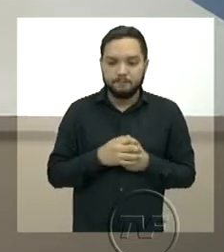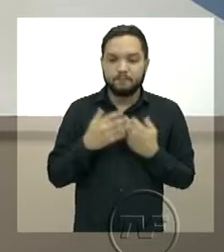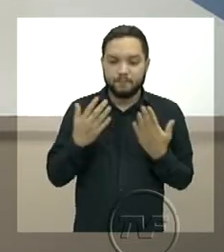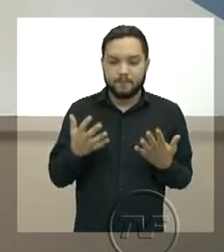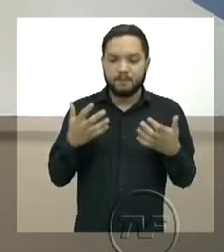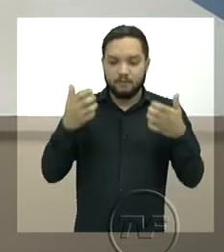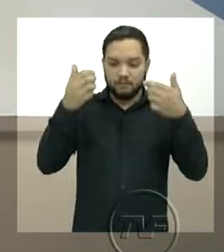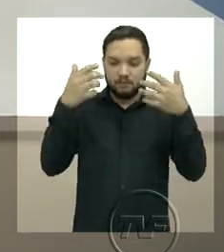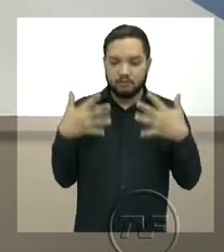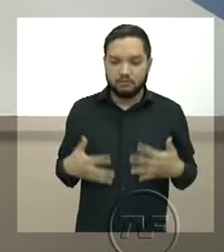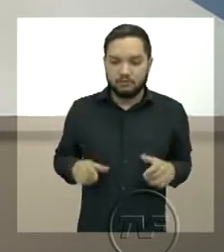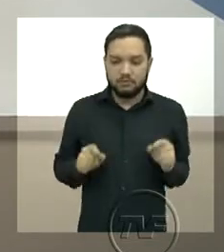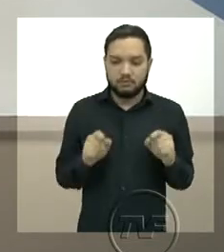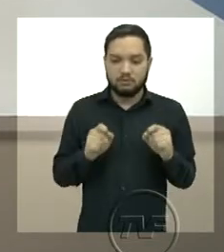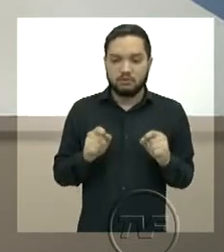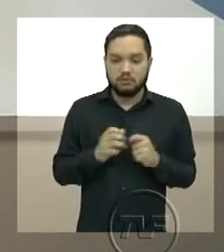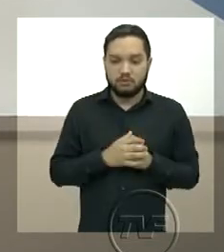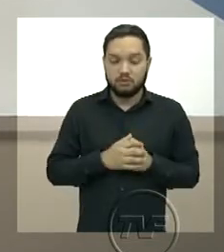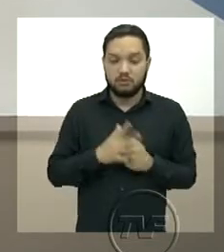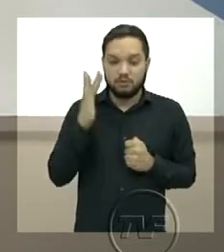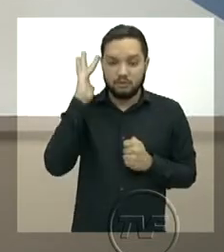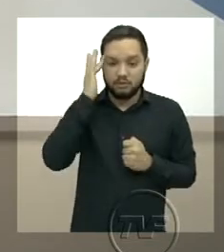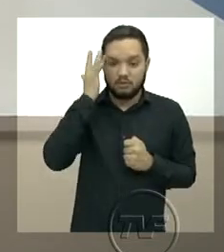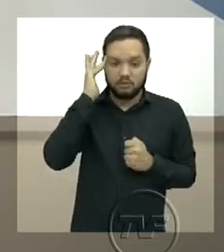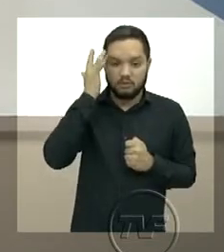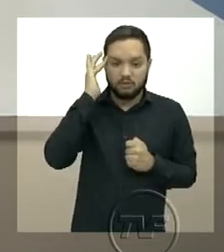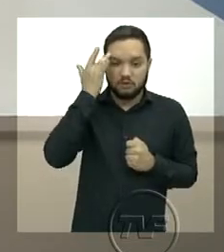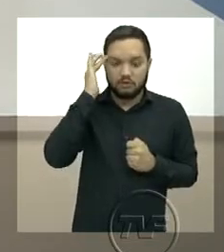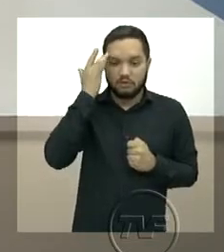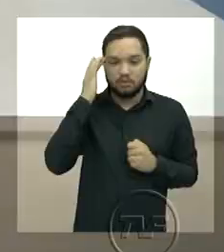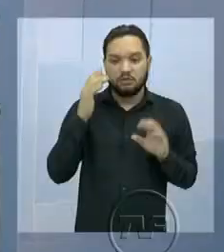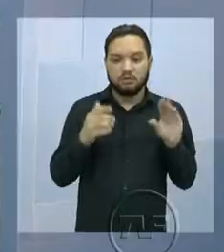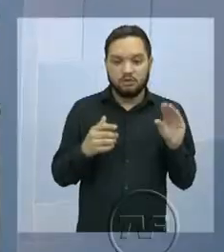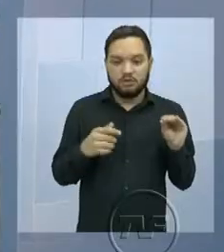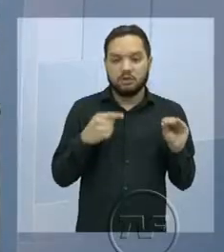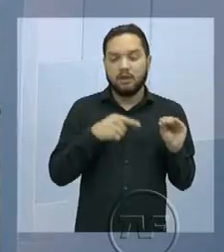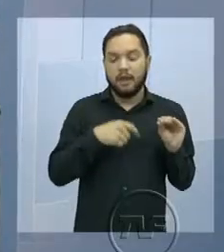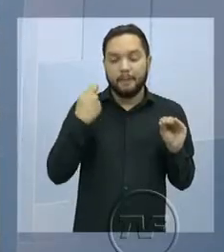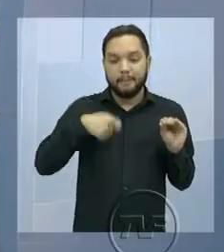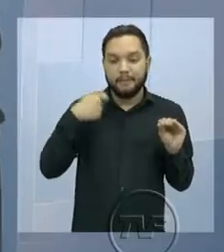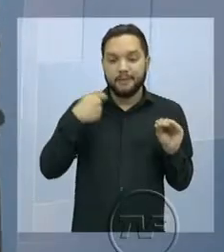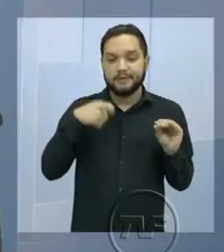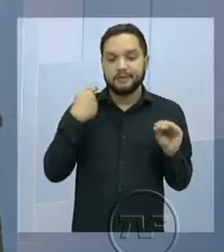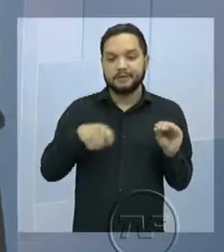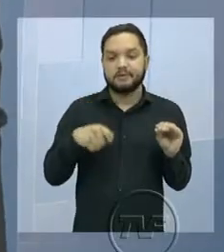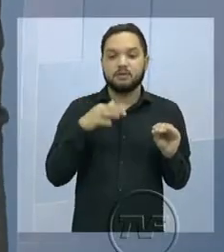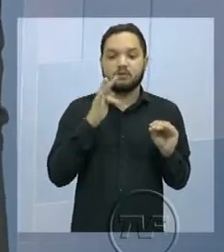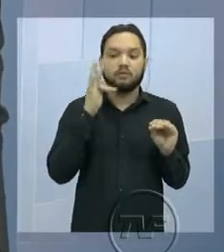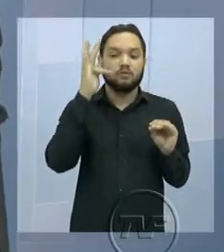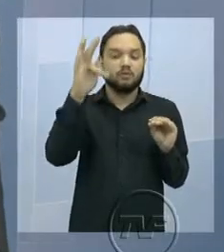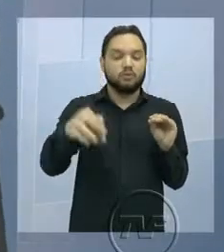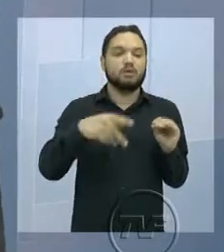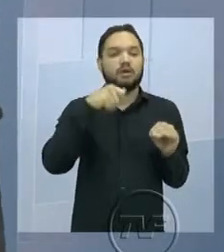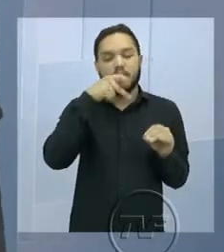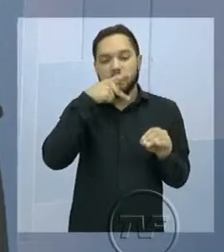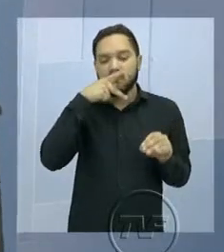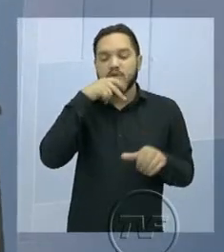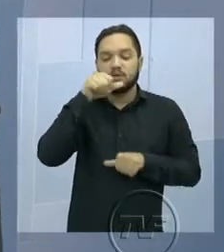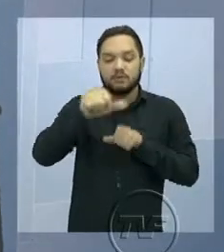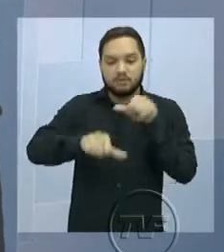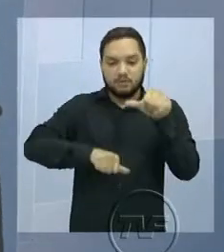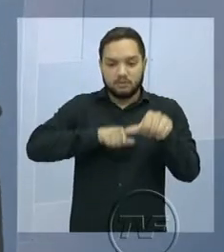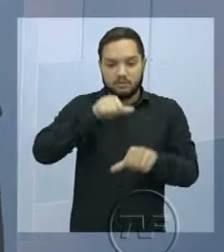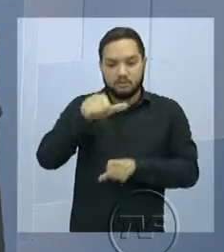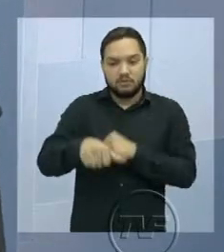quero debater aqui no final desse programa? Eu acho que está na hora do Ciro Gomes repensar o seu futuro partidário. Eu acho que para ele existem